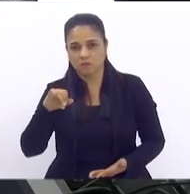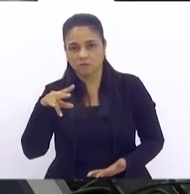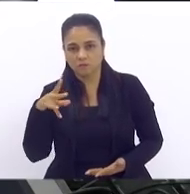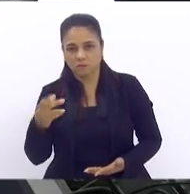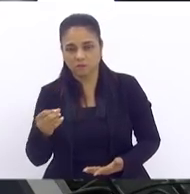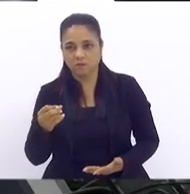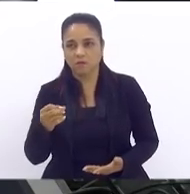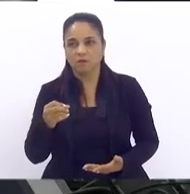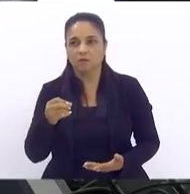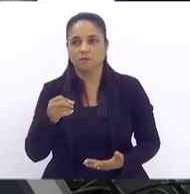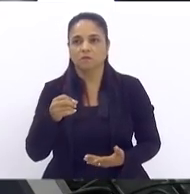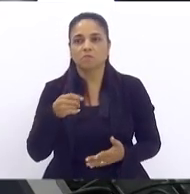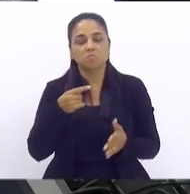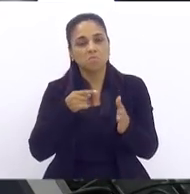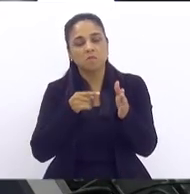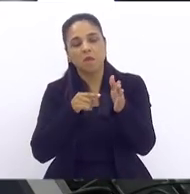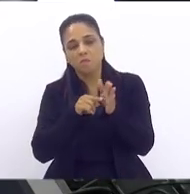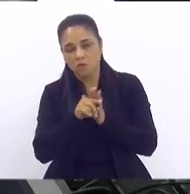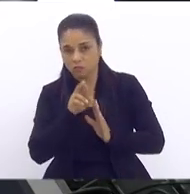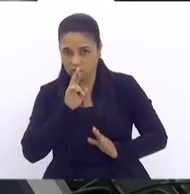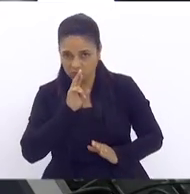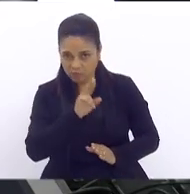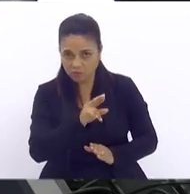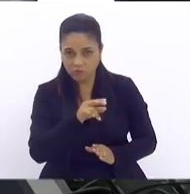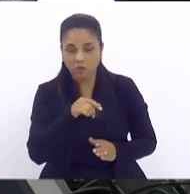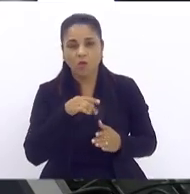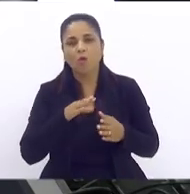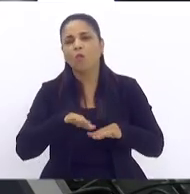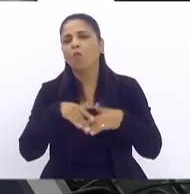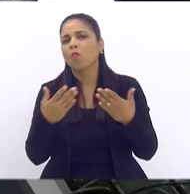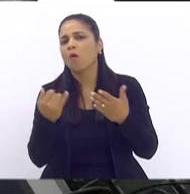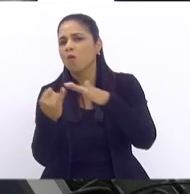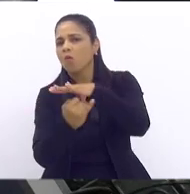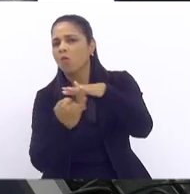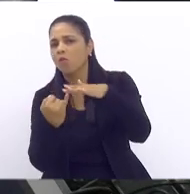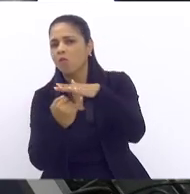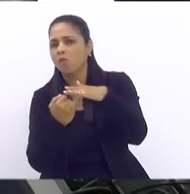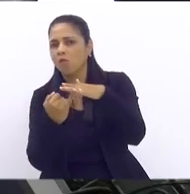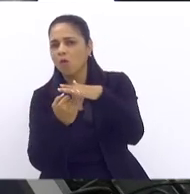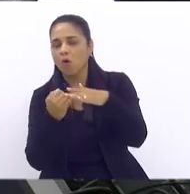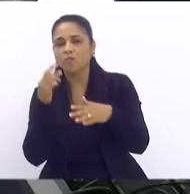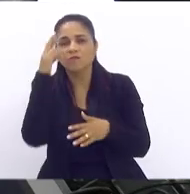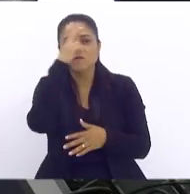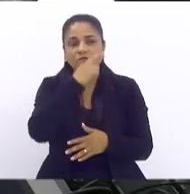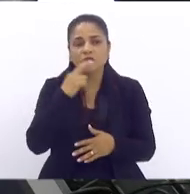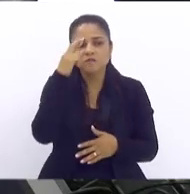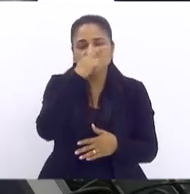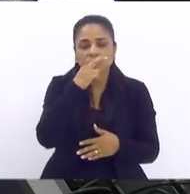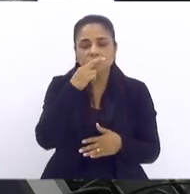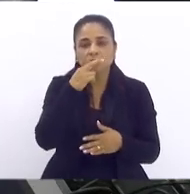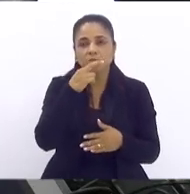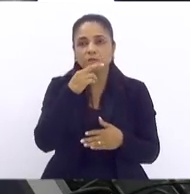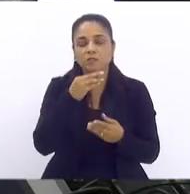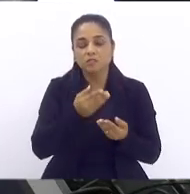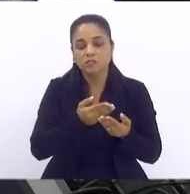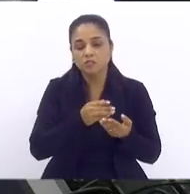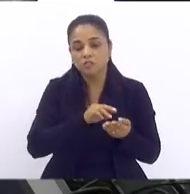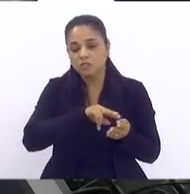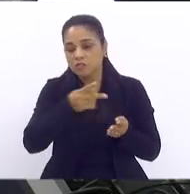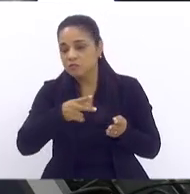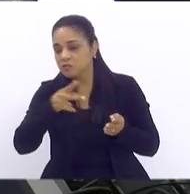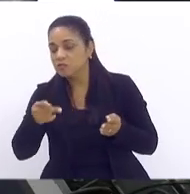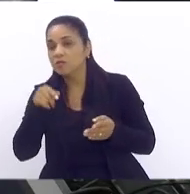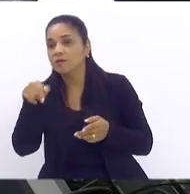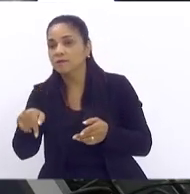dar robustez à sua pergunta, qual é o órgão preliminar para fazer essa investigação até chegar a você? Então, senhor